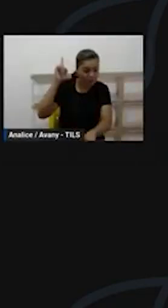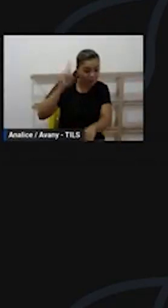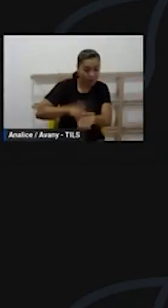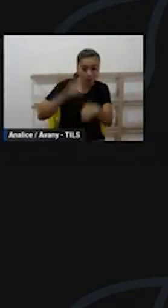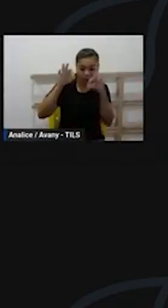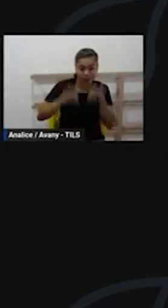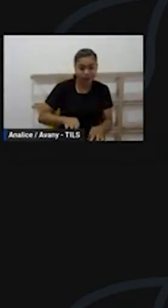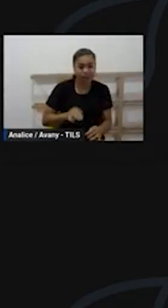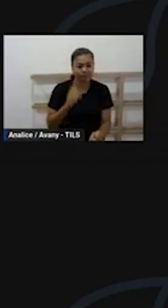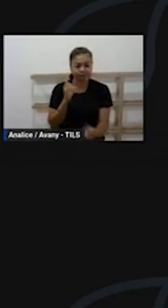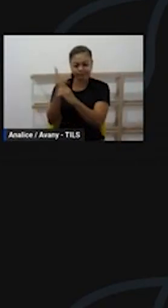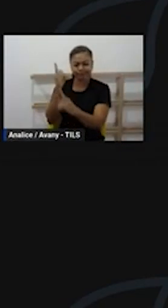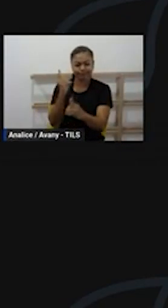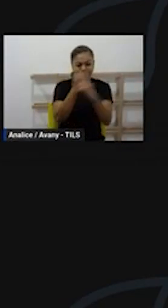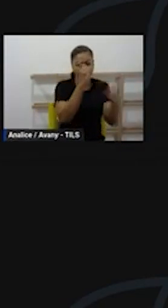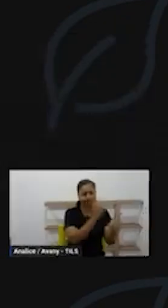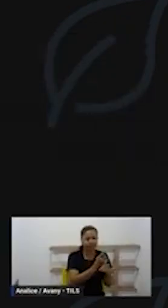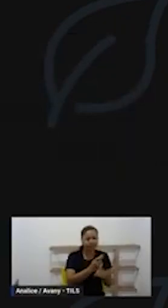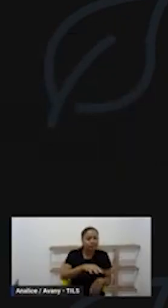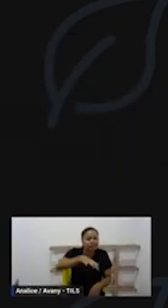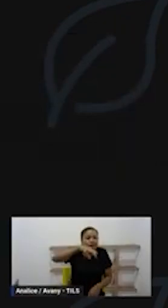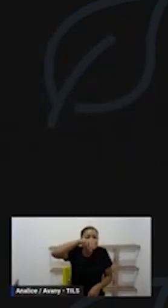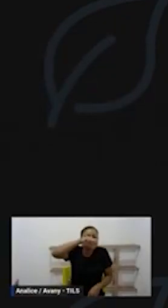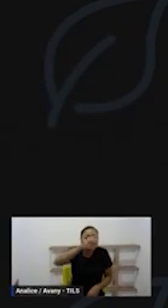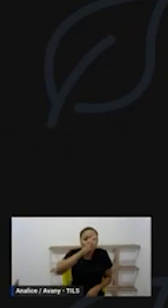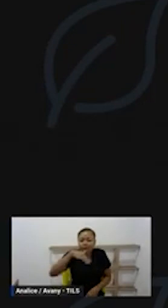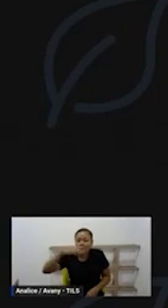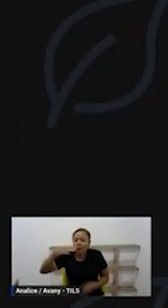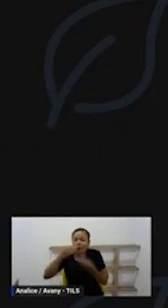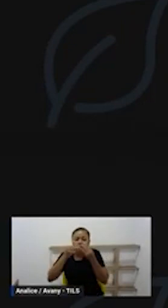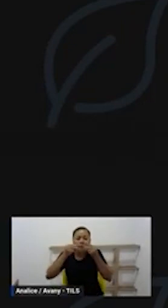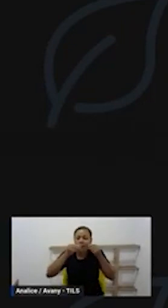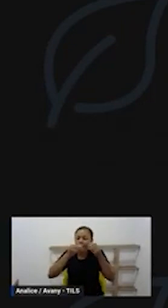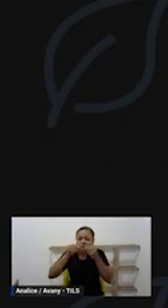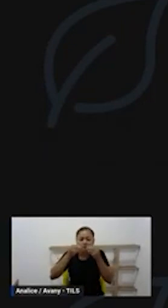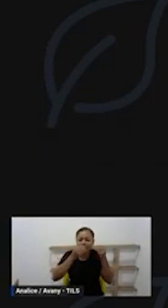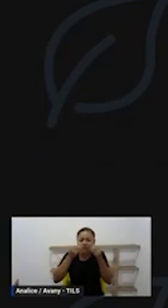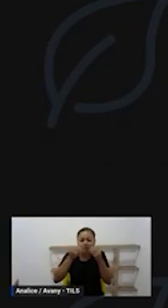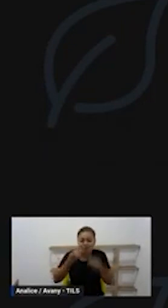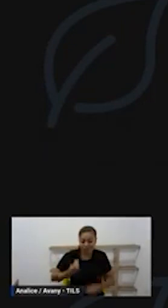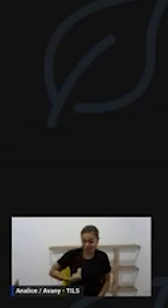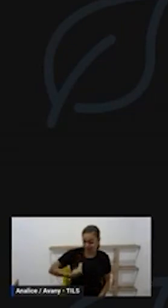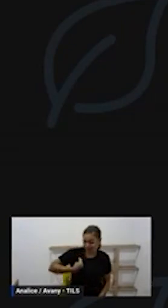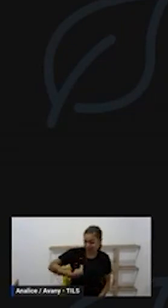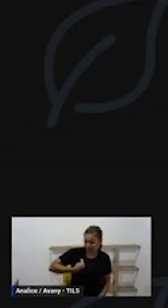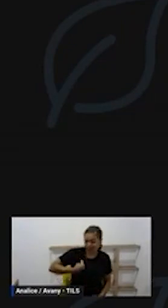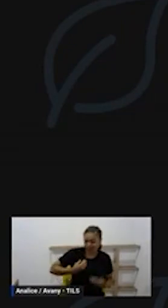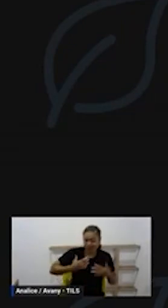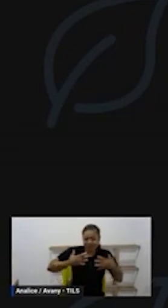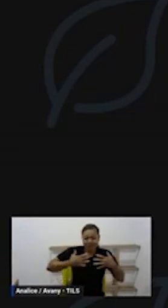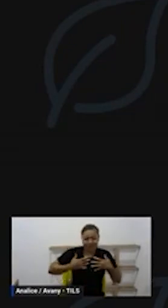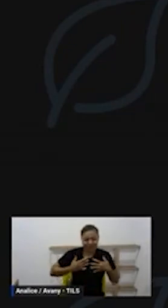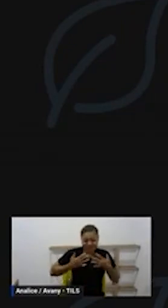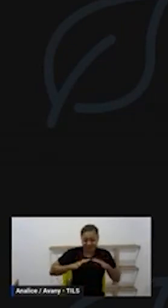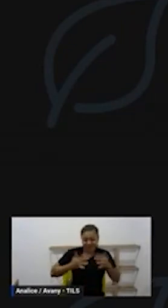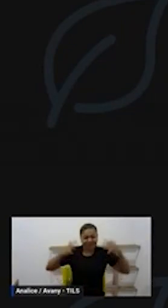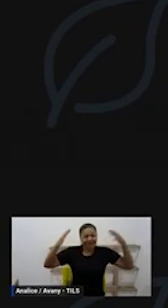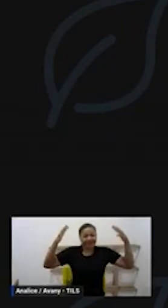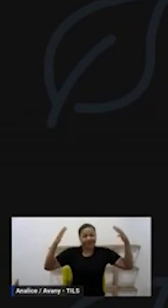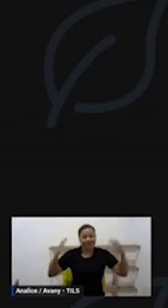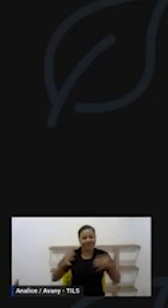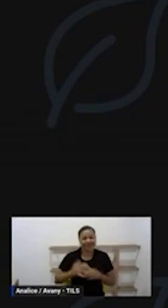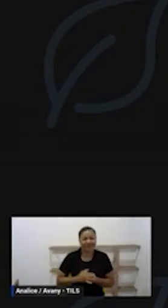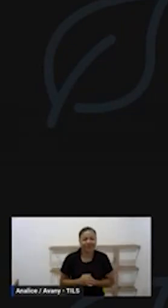de encontros, de cheiros, de sabores, de vida que vibra na intensidade do